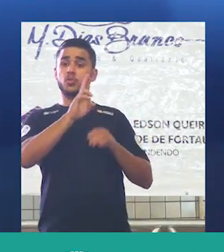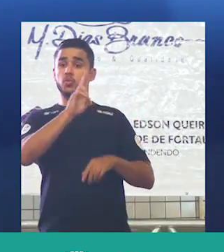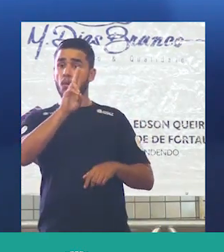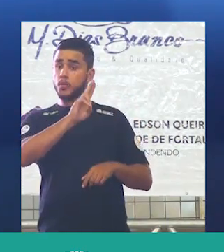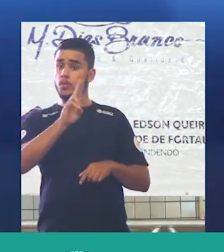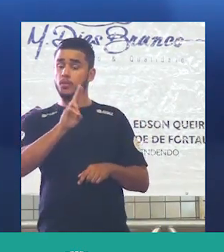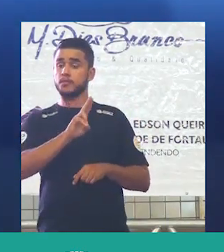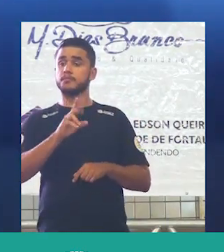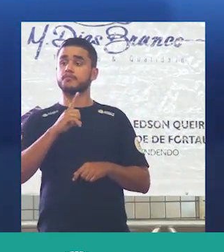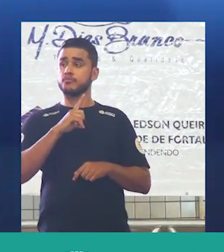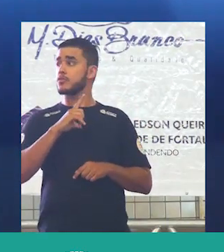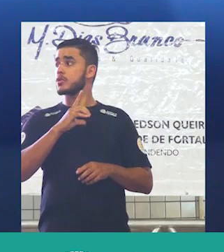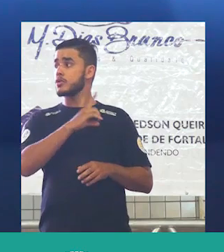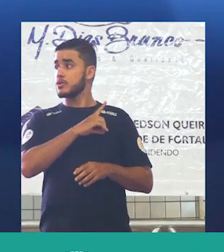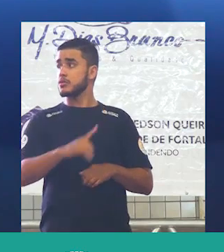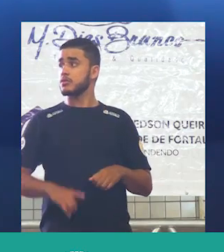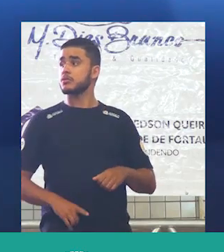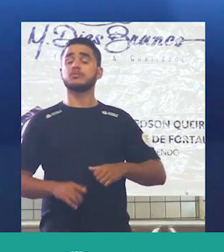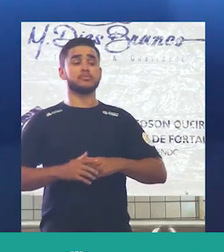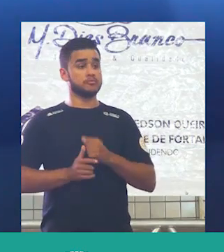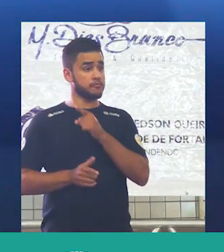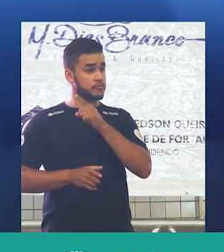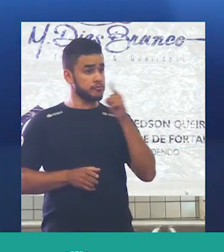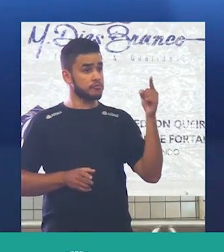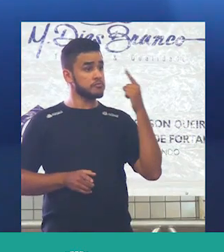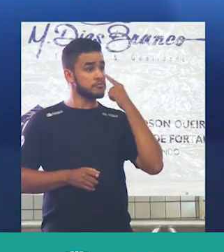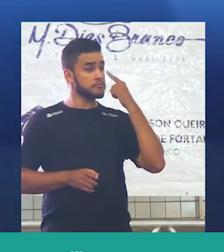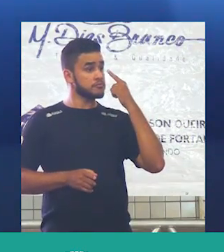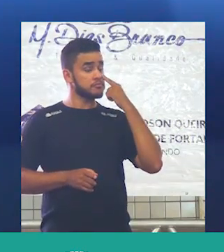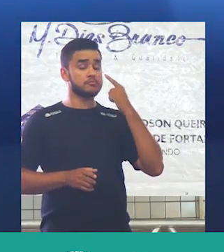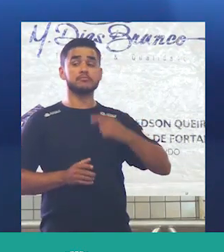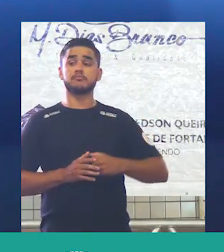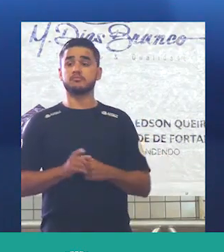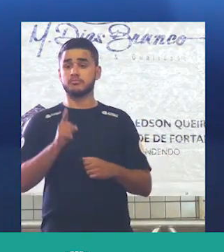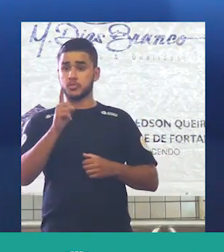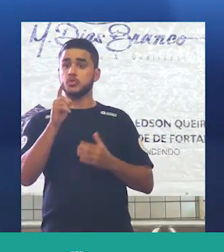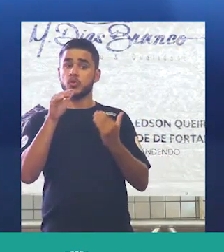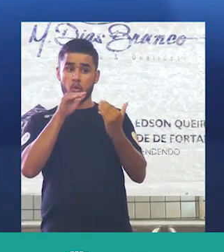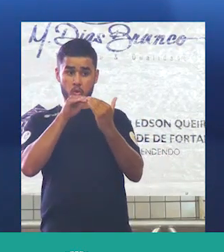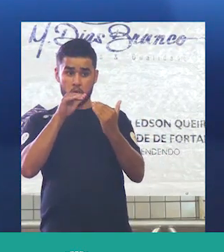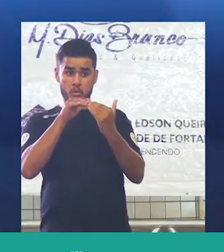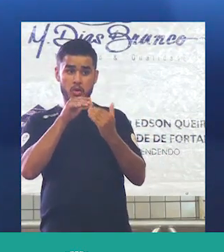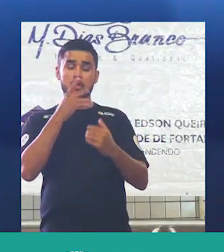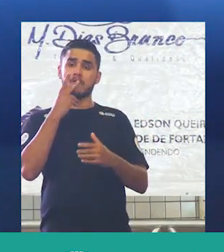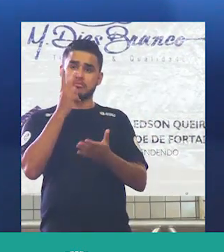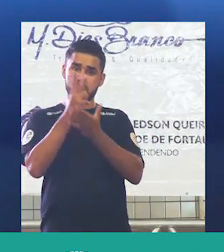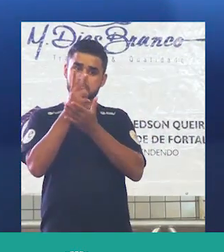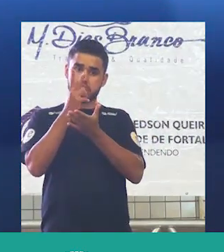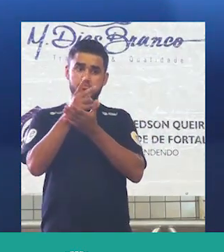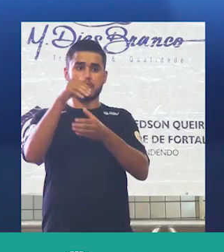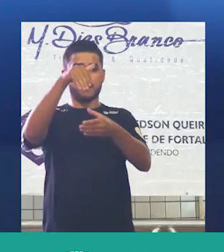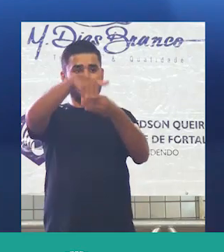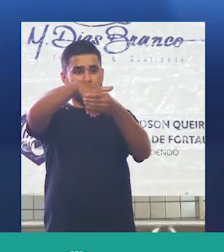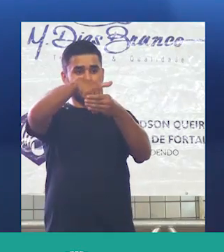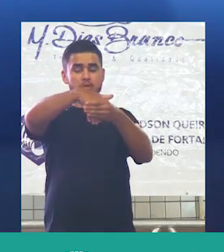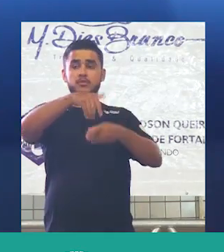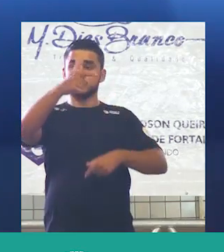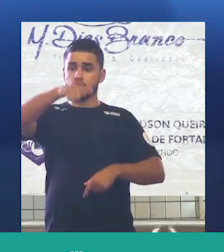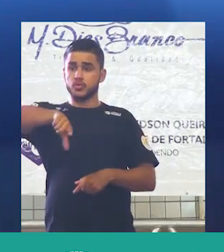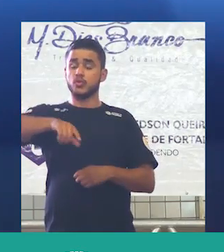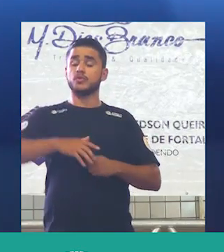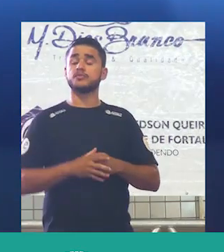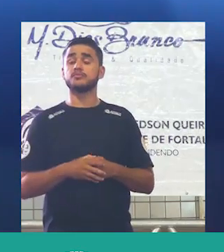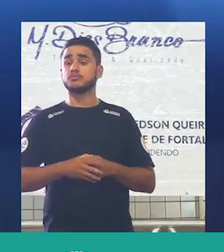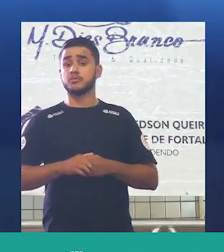deputados atuais estão todos lá. Procure. Se você é a favor das reformas, continue votando neles esse ano de